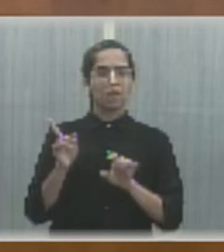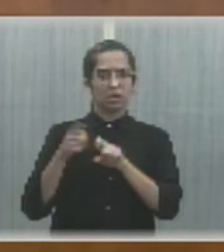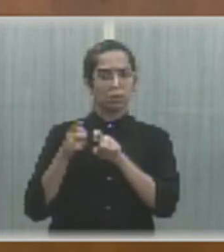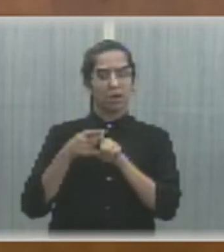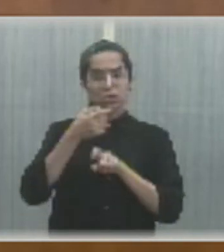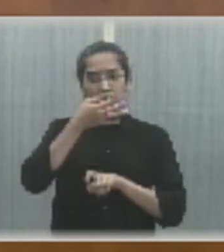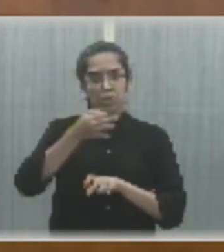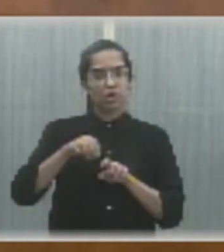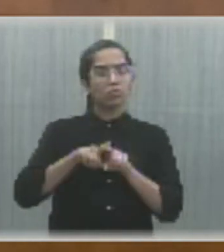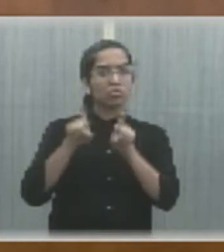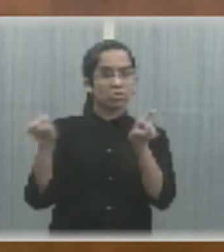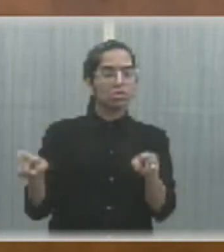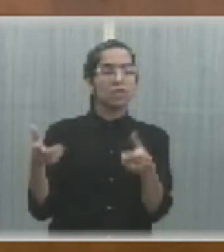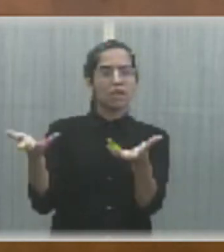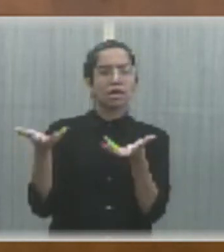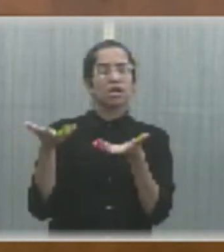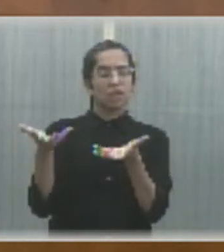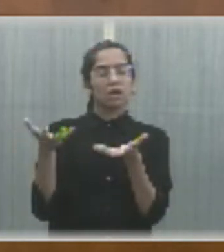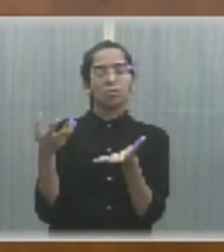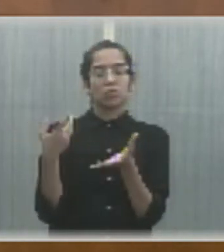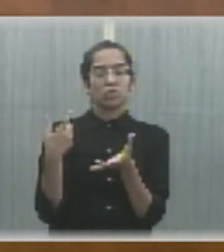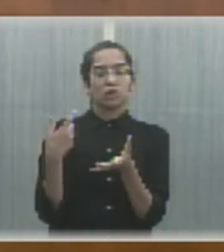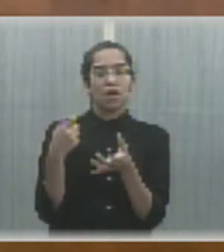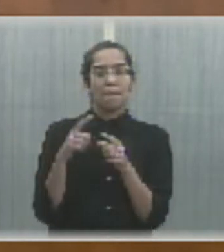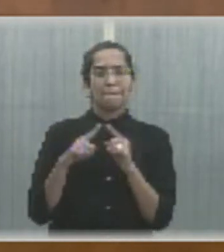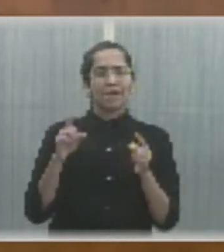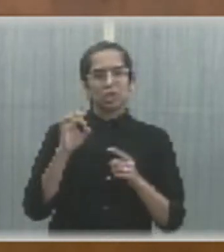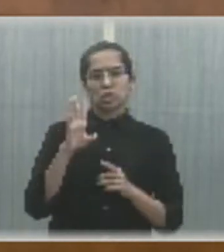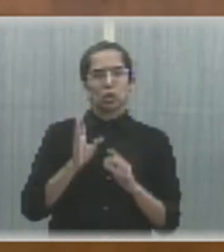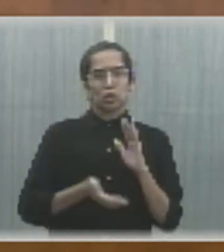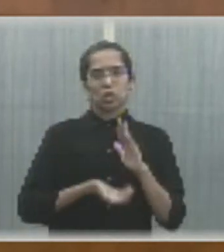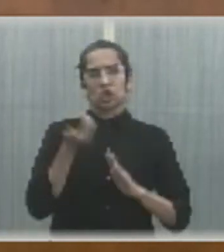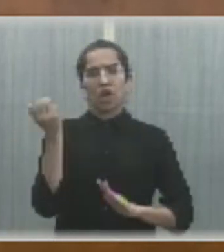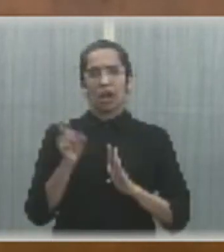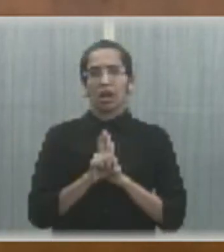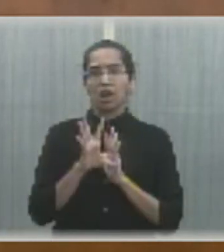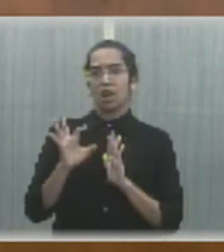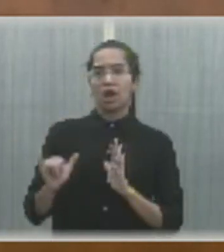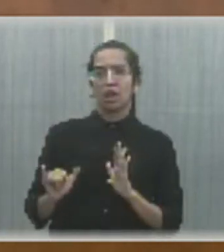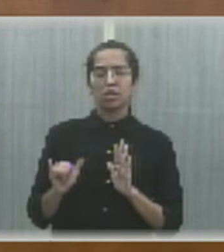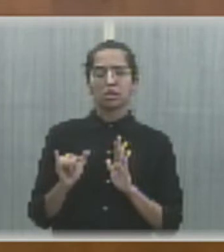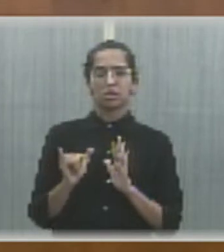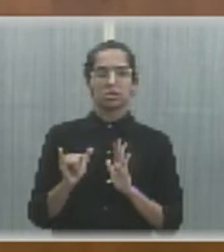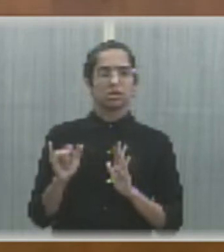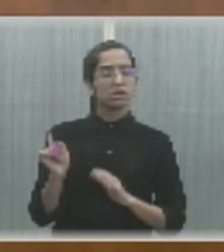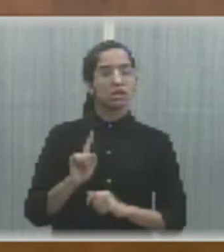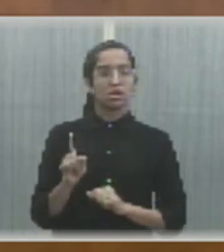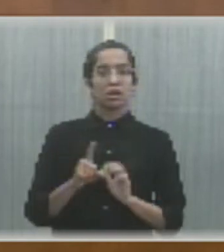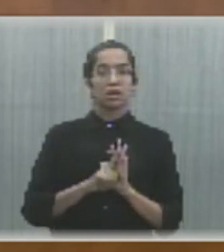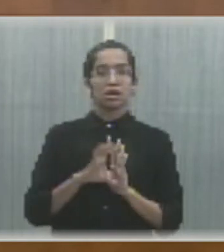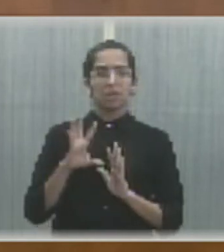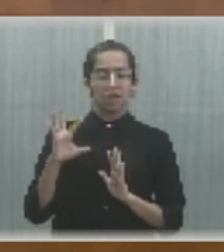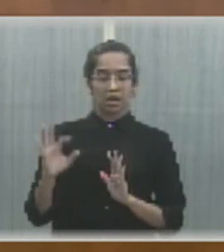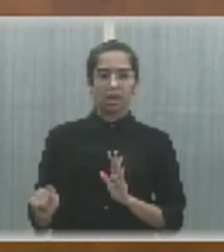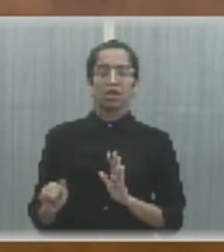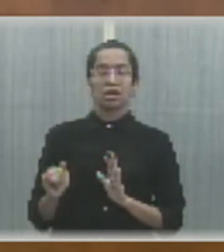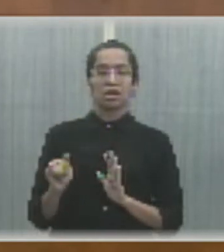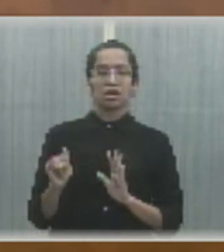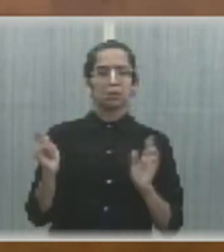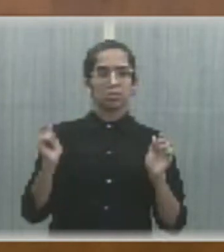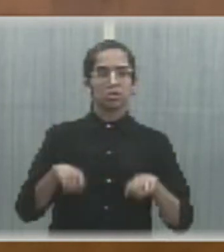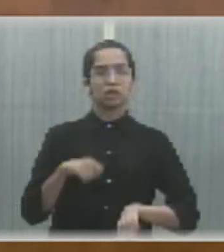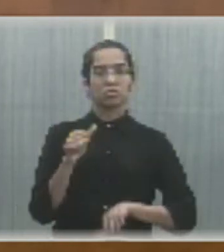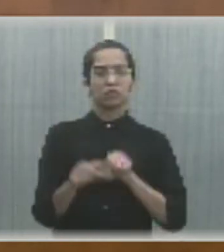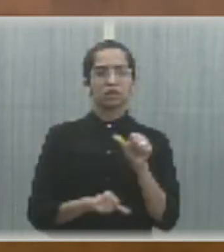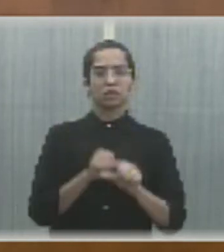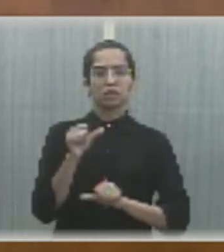um manifesto querendo revogação da lei. Ah, queremos revogação da lei. Essa lei, nós podemos reformular